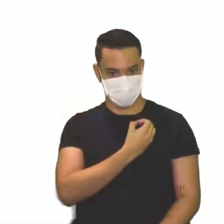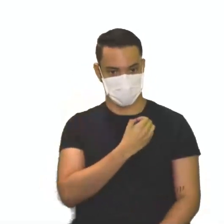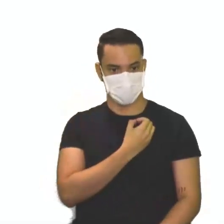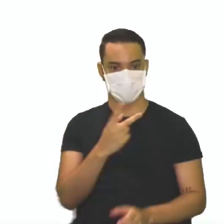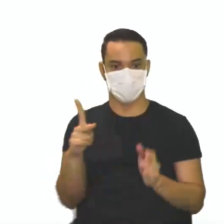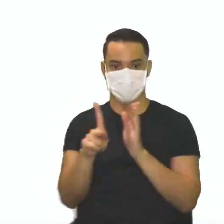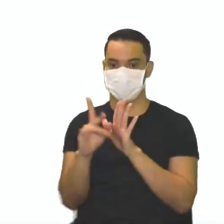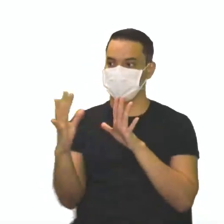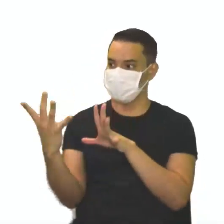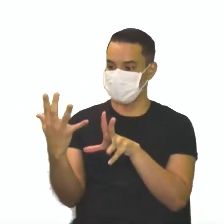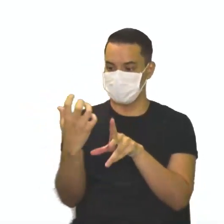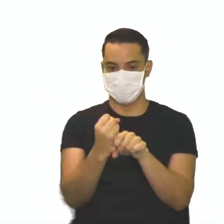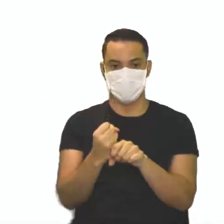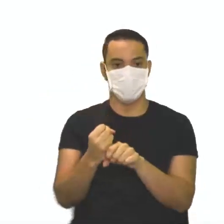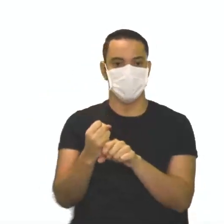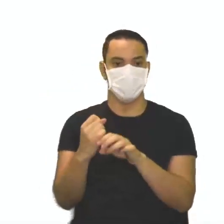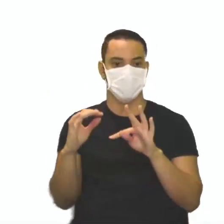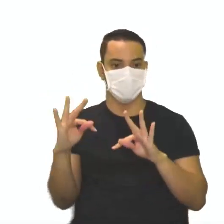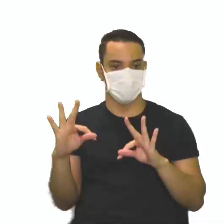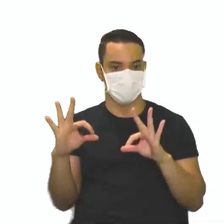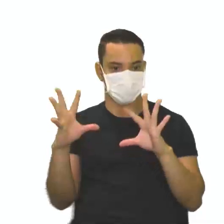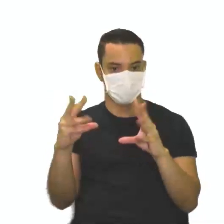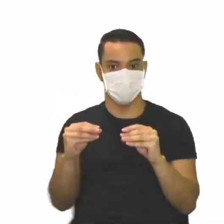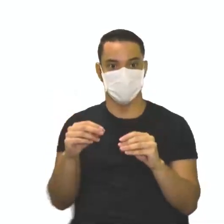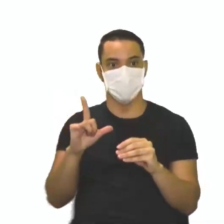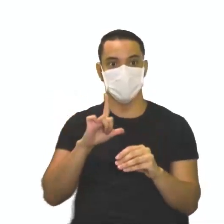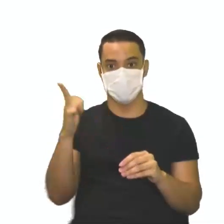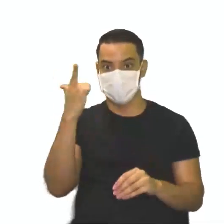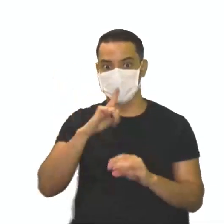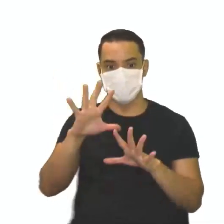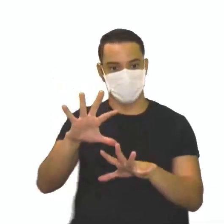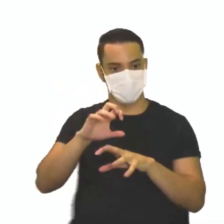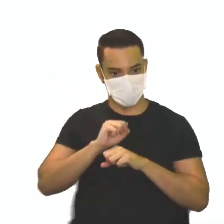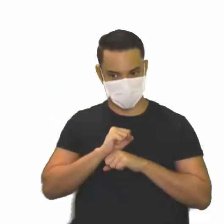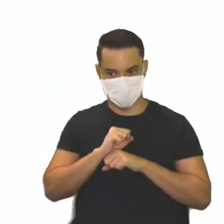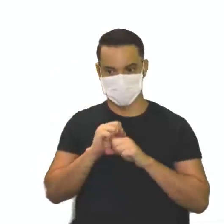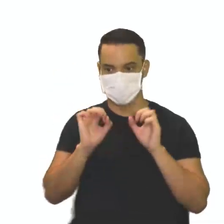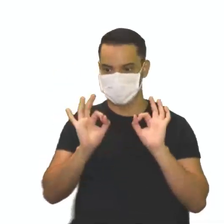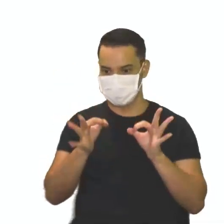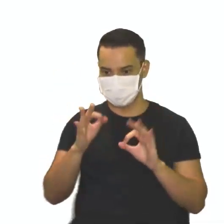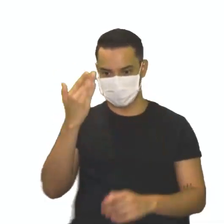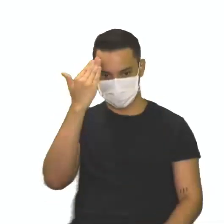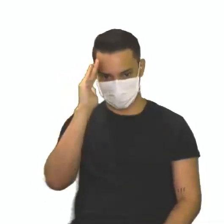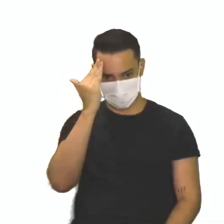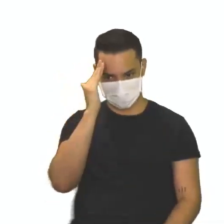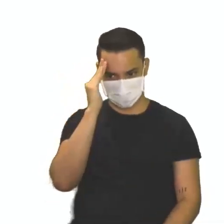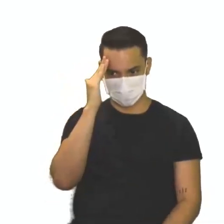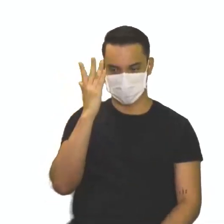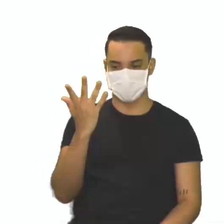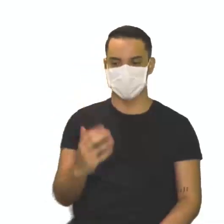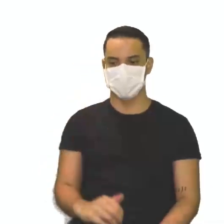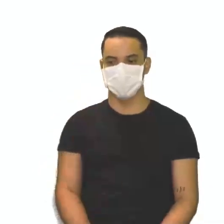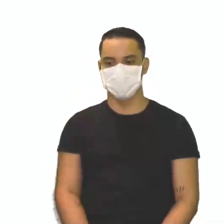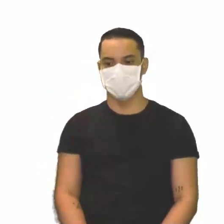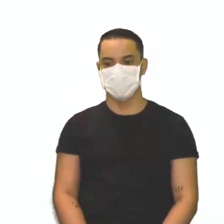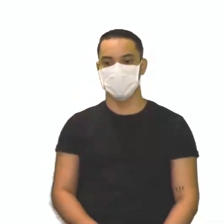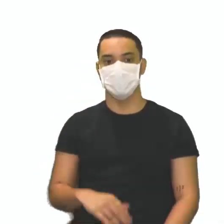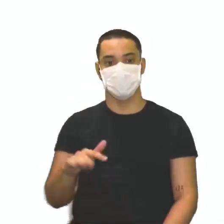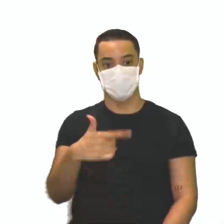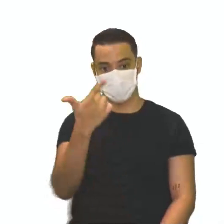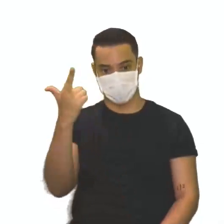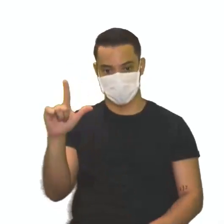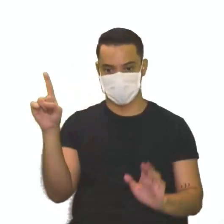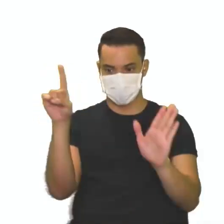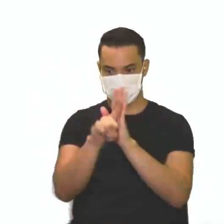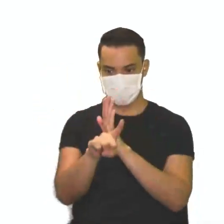carga total adquirida por este corpo aqui. Entendido? Vamos para a próxima